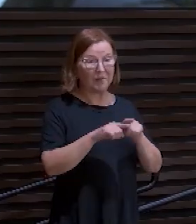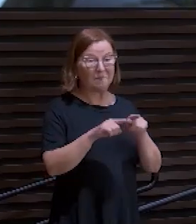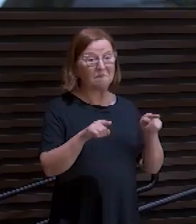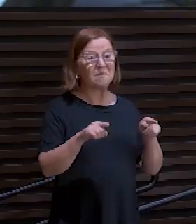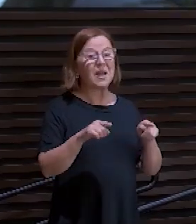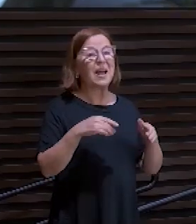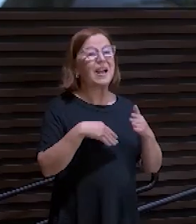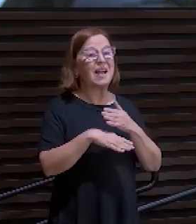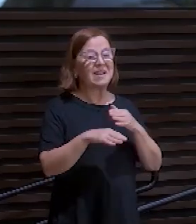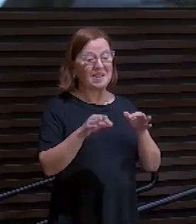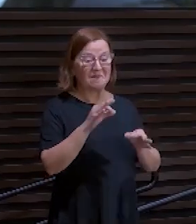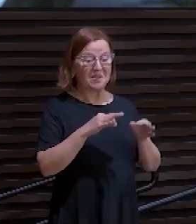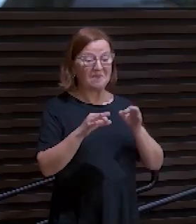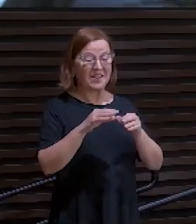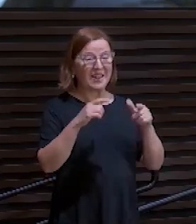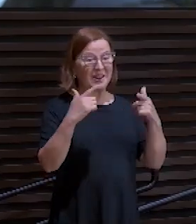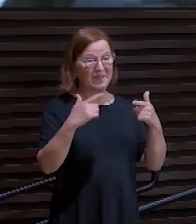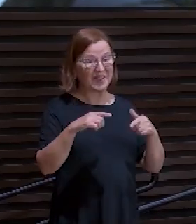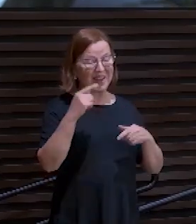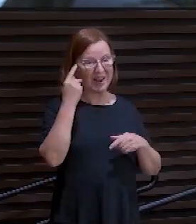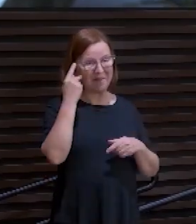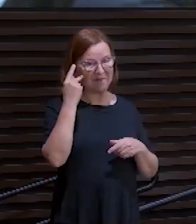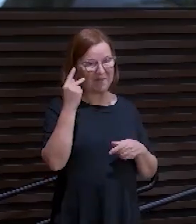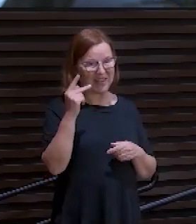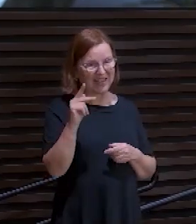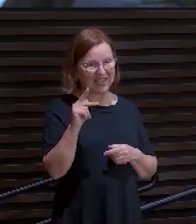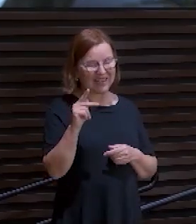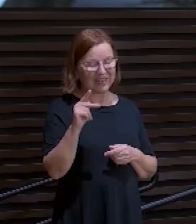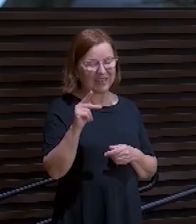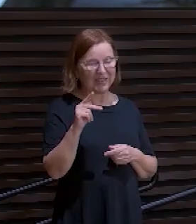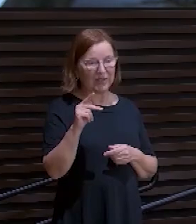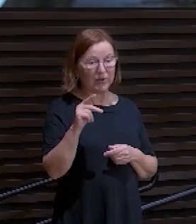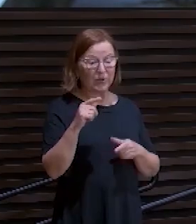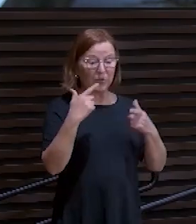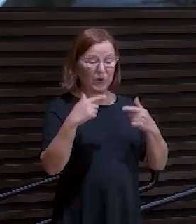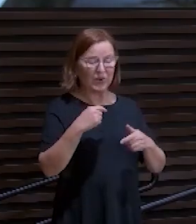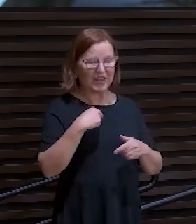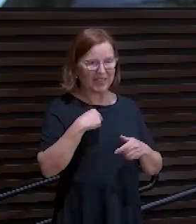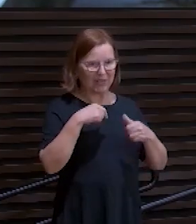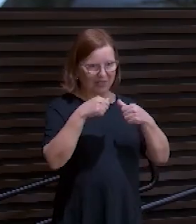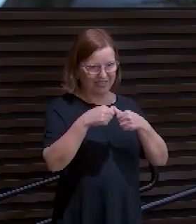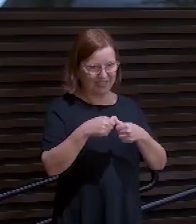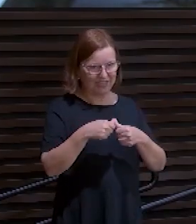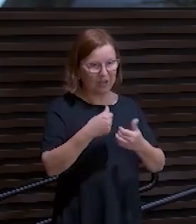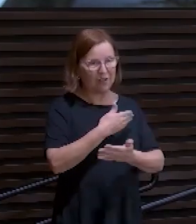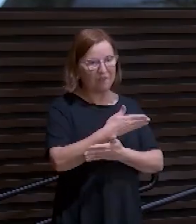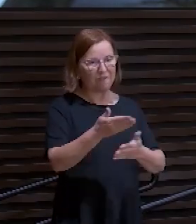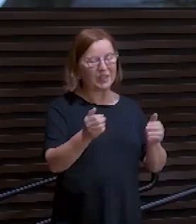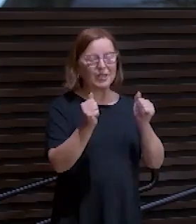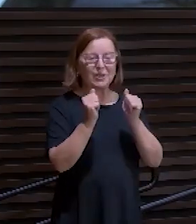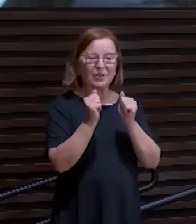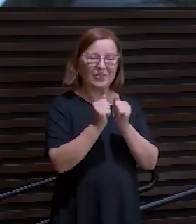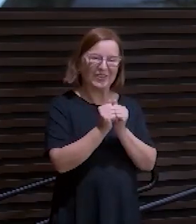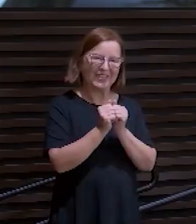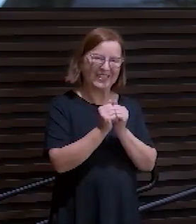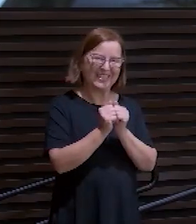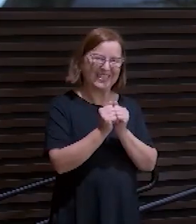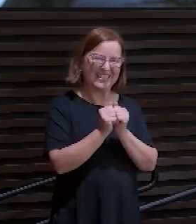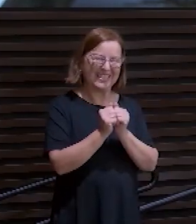lugar, para que onde eu esteja, vós estejais também. Ele diz, traga meu